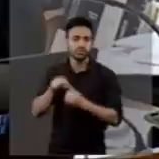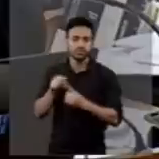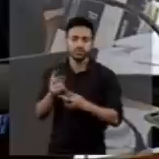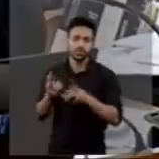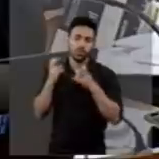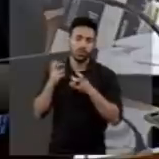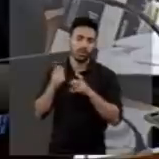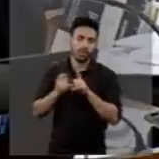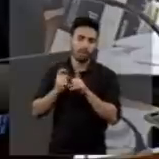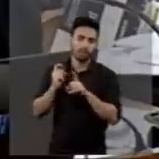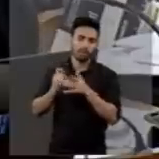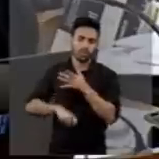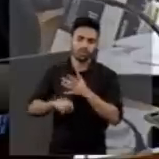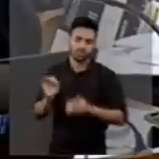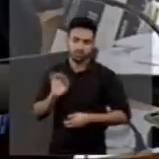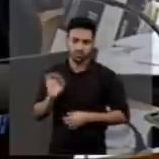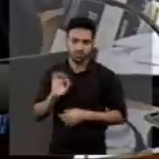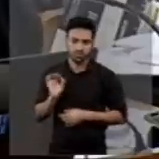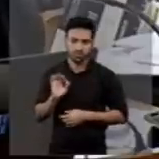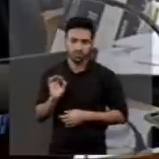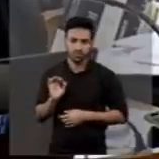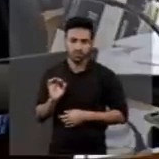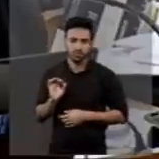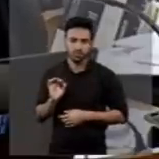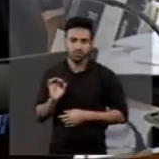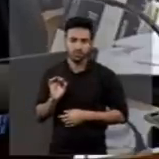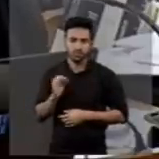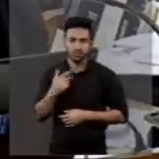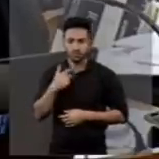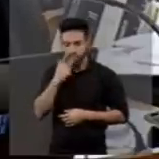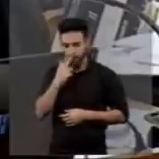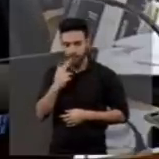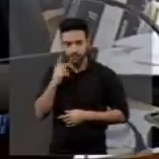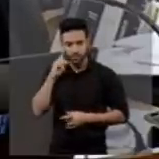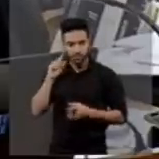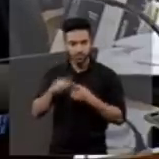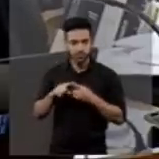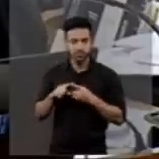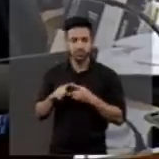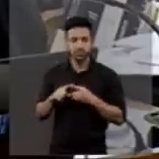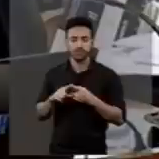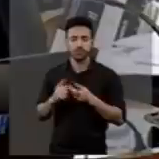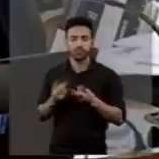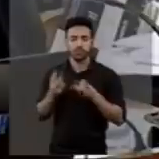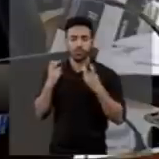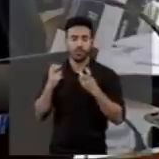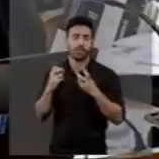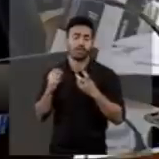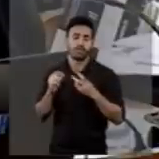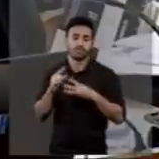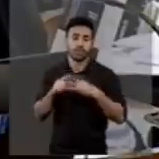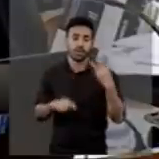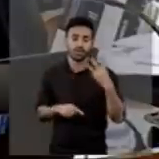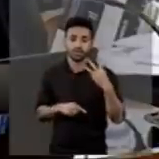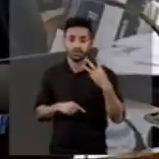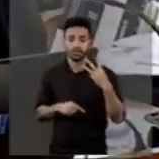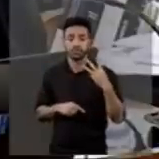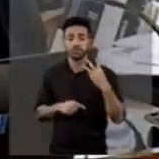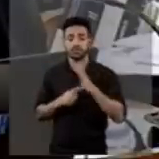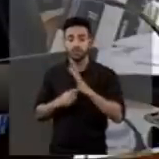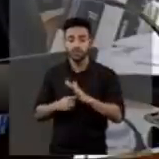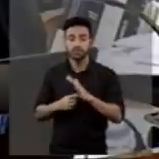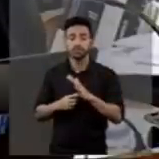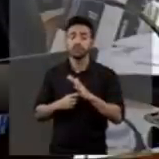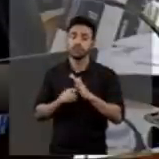a tributação, mas uma sanção que vale para três hipóteses, e são as três hipóteses que